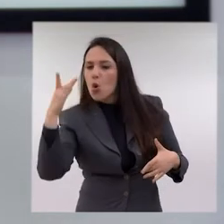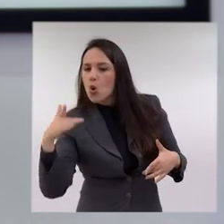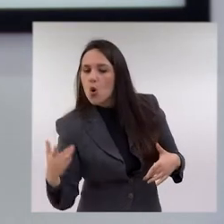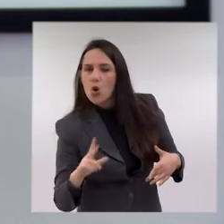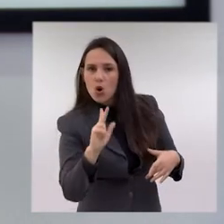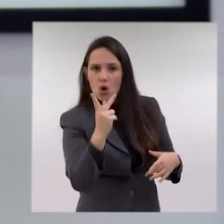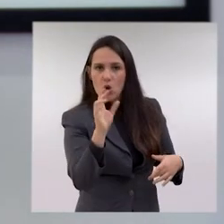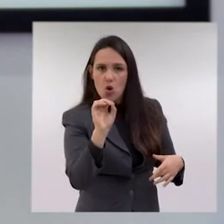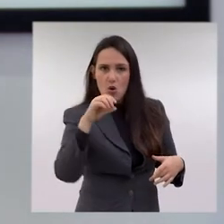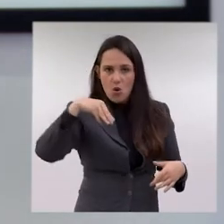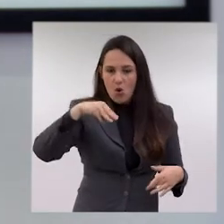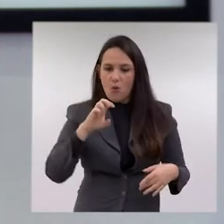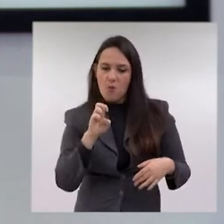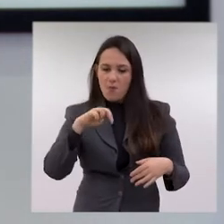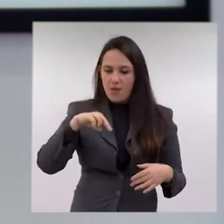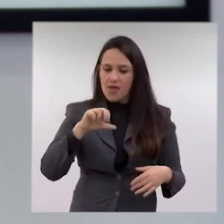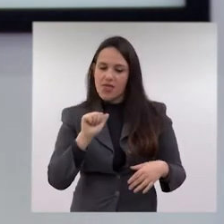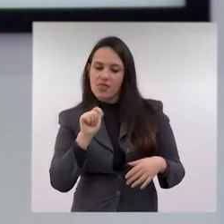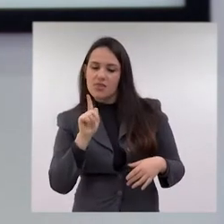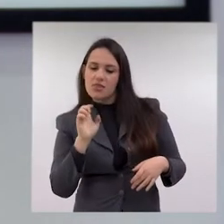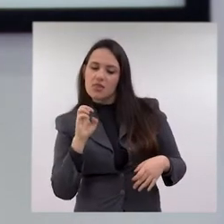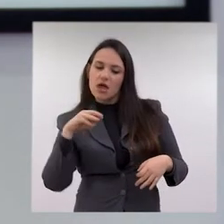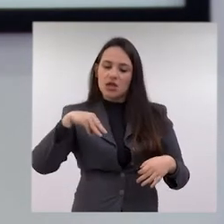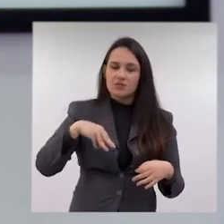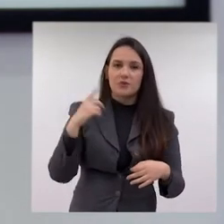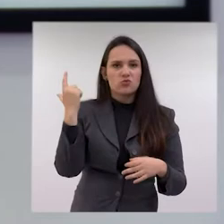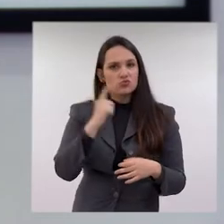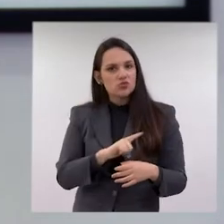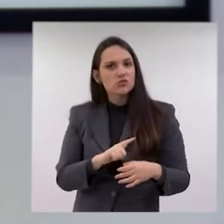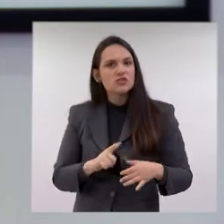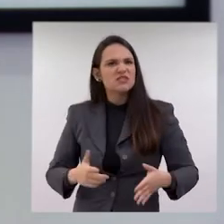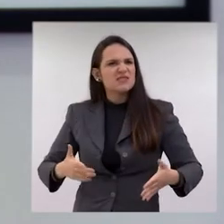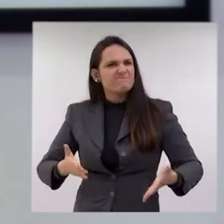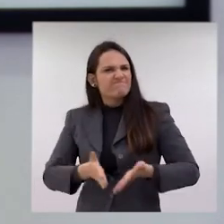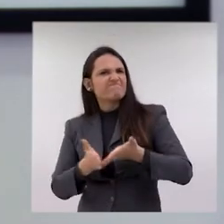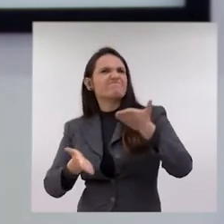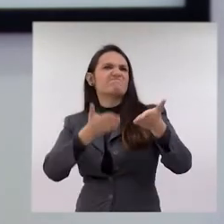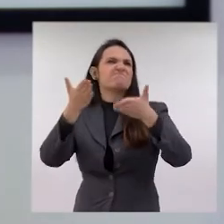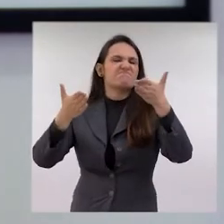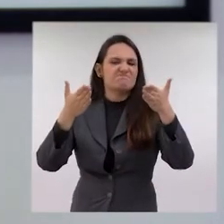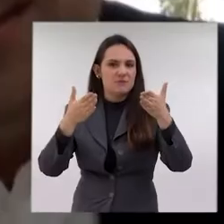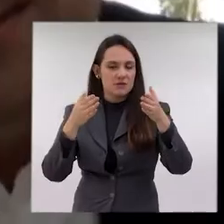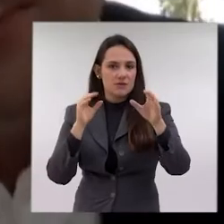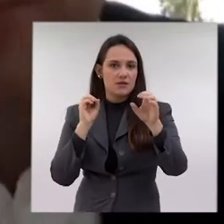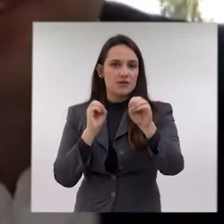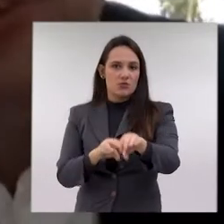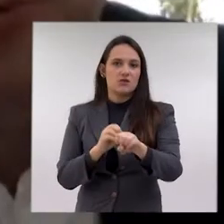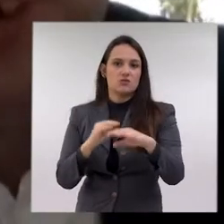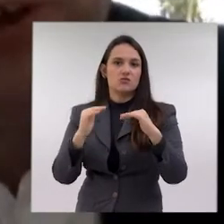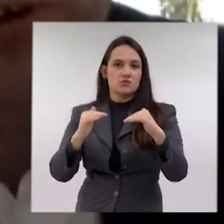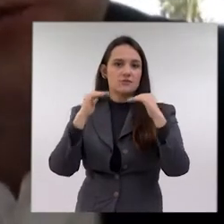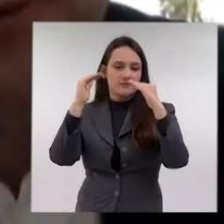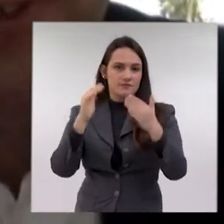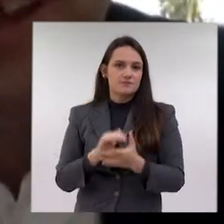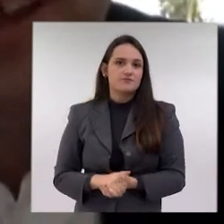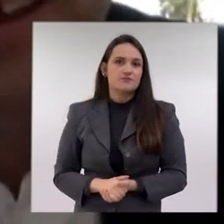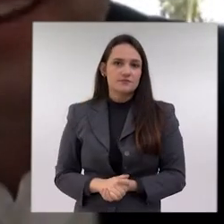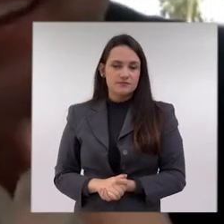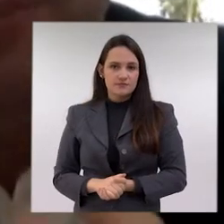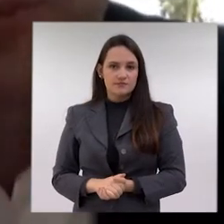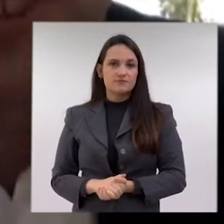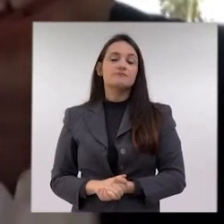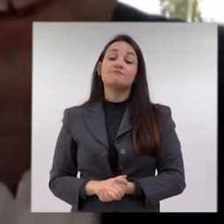que é para ressaltar mesmo a educação superior de Mato Grosso do Sul. Dia 21 de agosto,